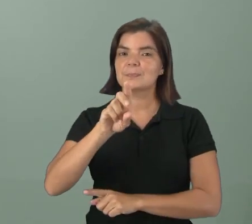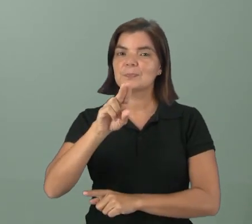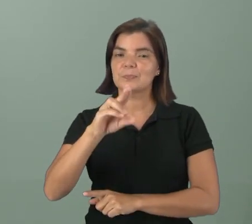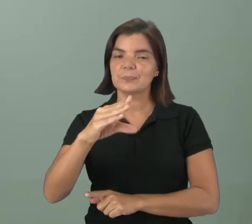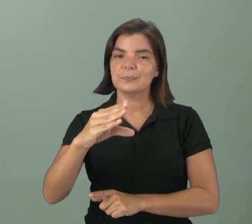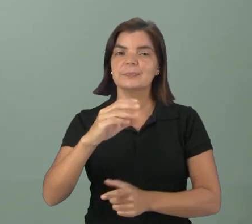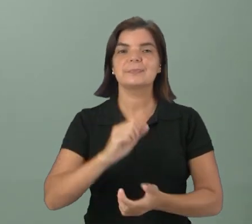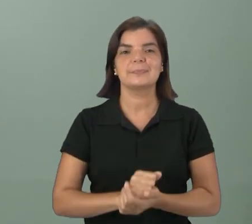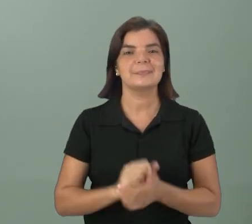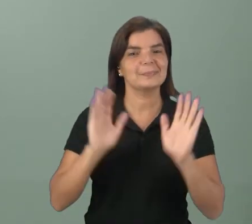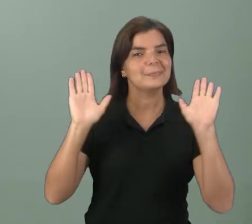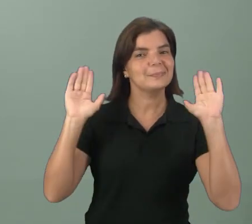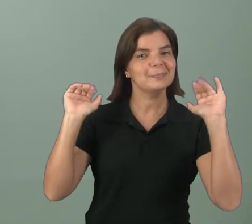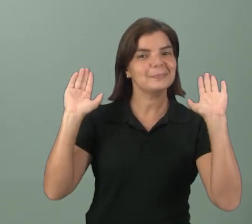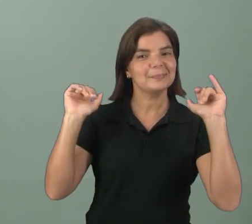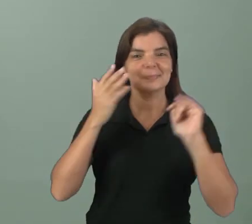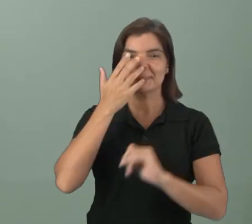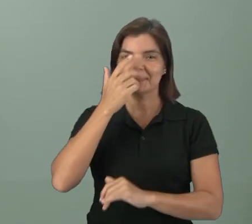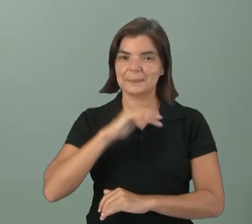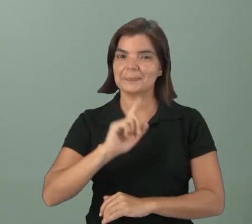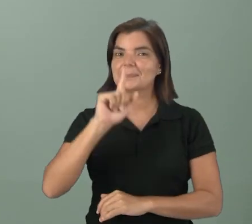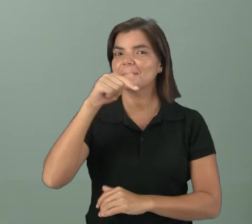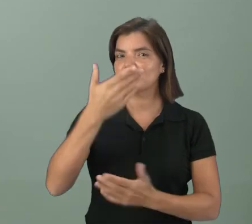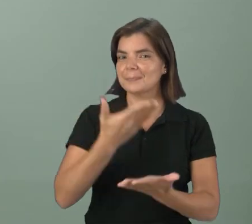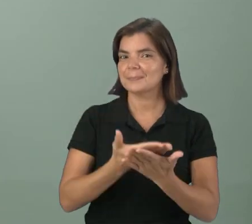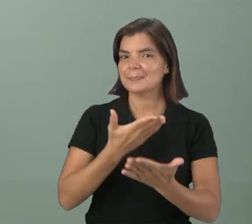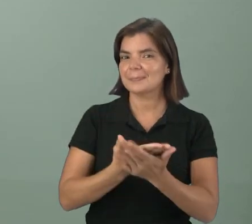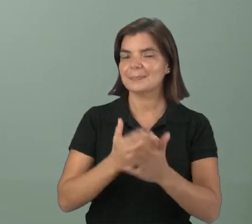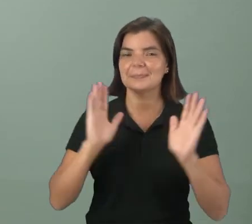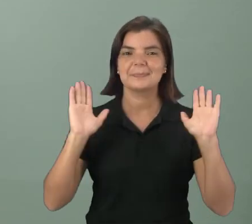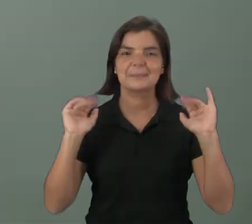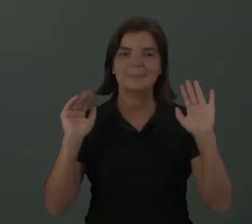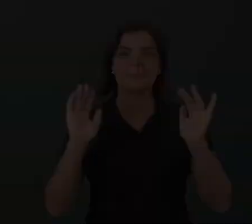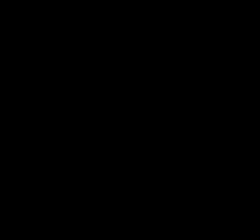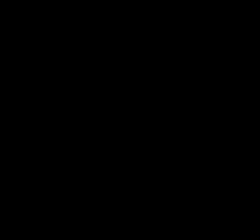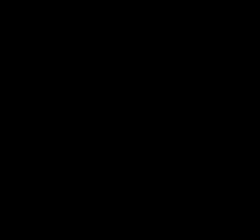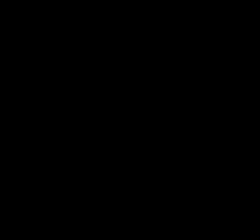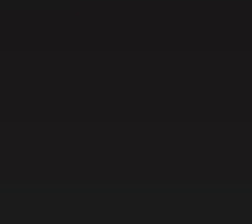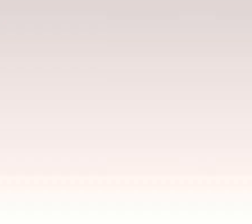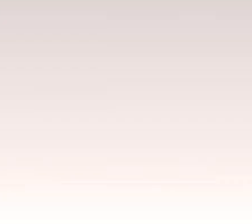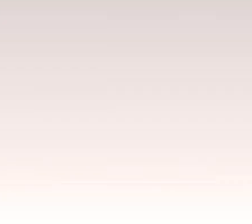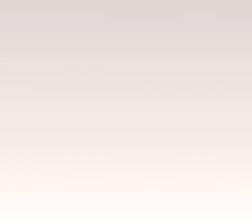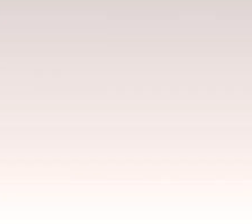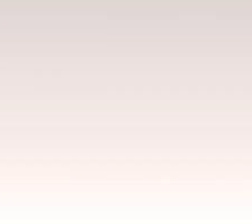plataforma educ tchau tchau crianças até a nossa próxima aula